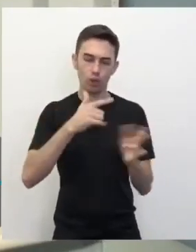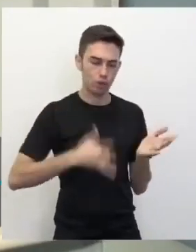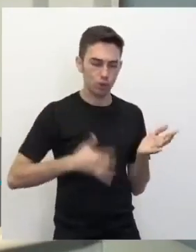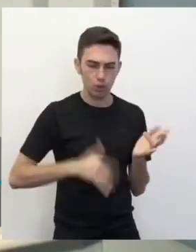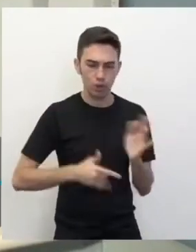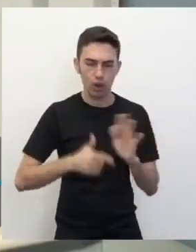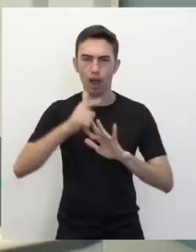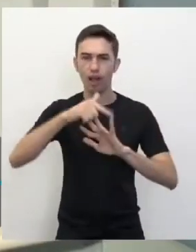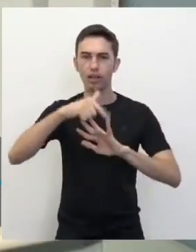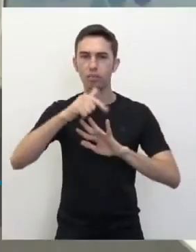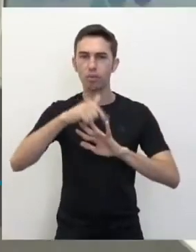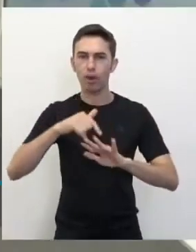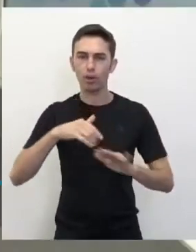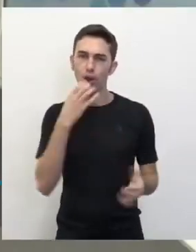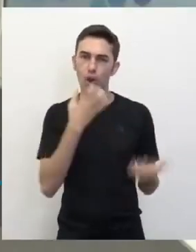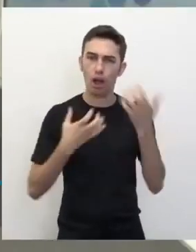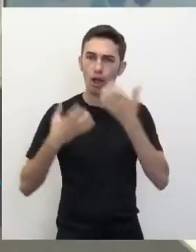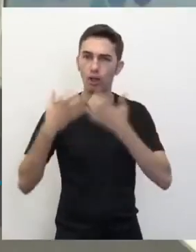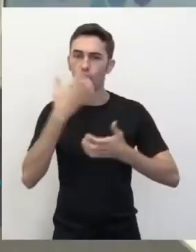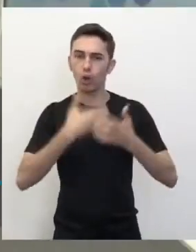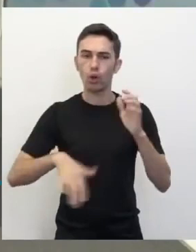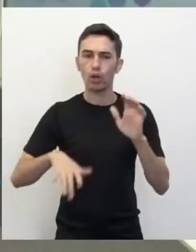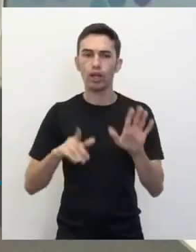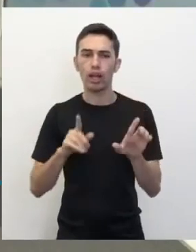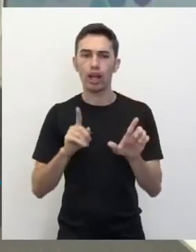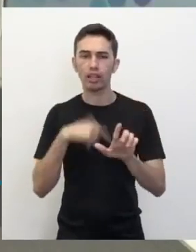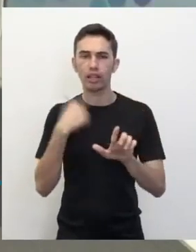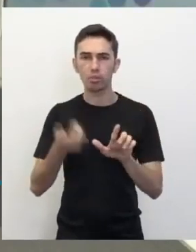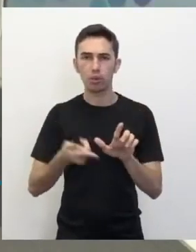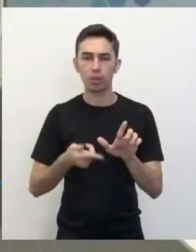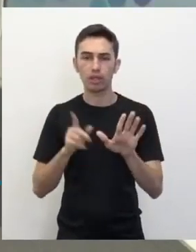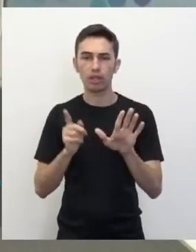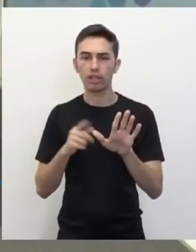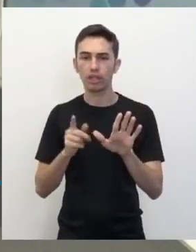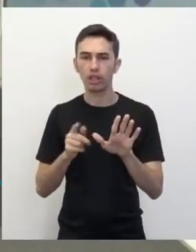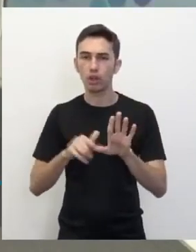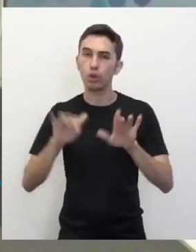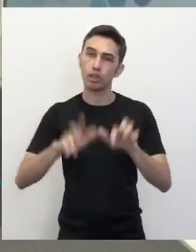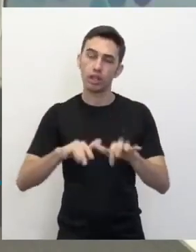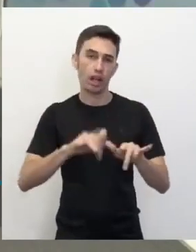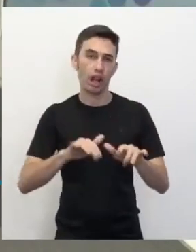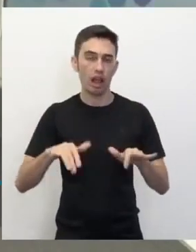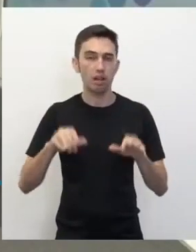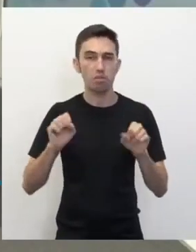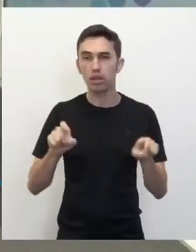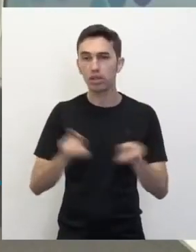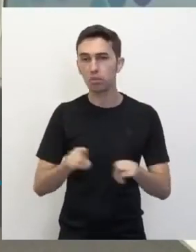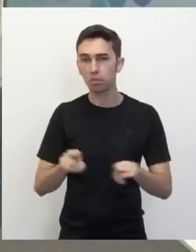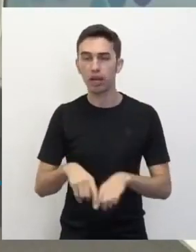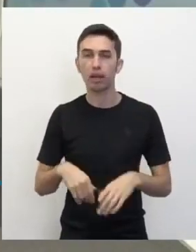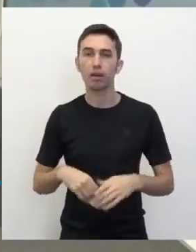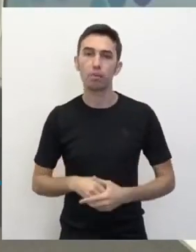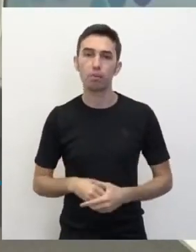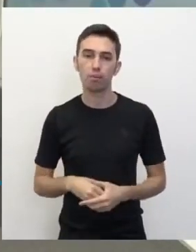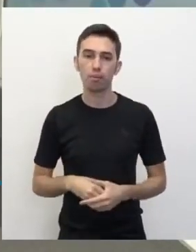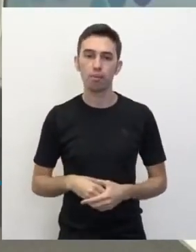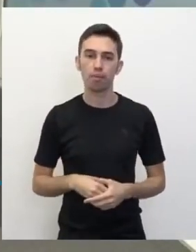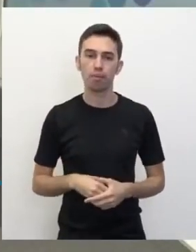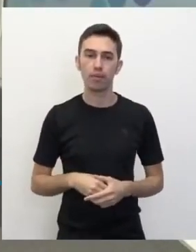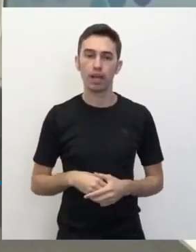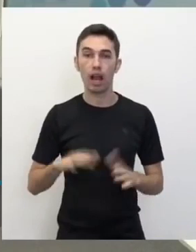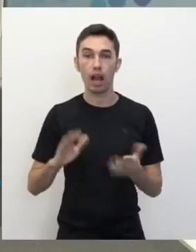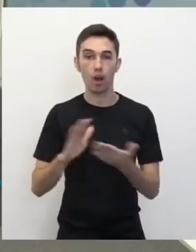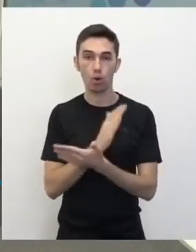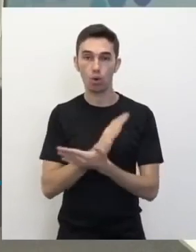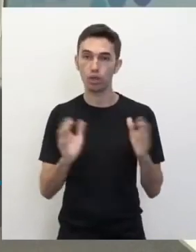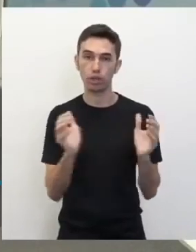e mais quem? Guitarrista, cantor, baixista, pode ter teclado, pode acontecer. Tem